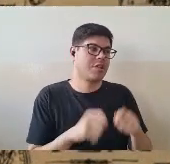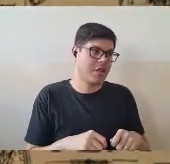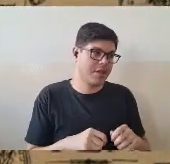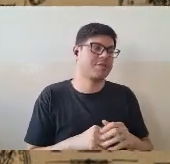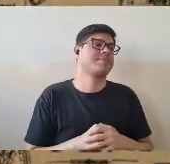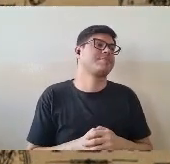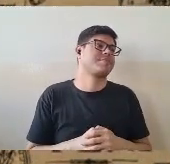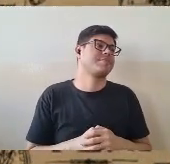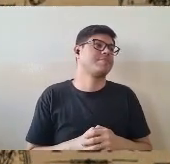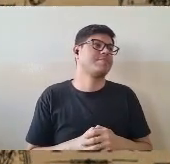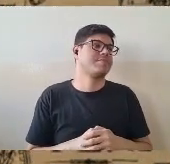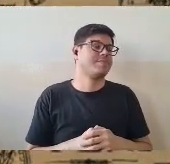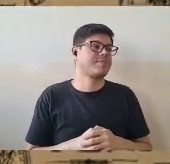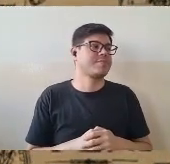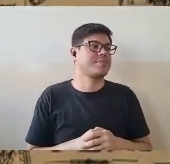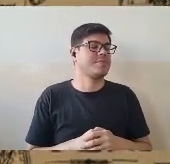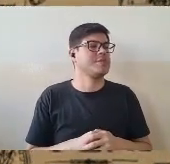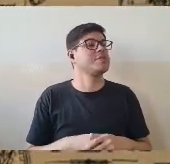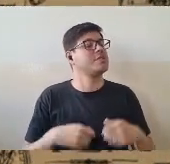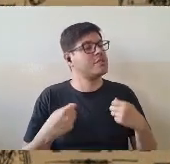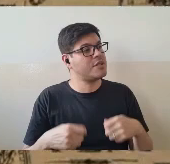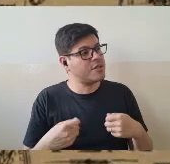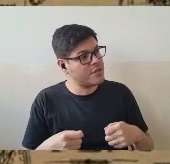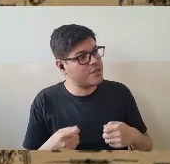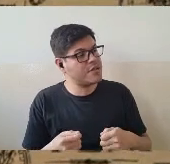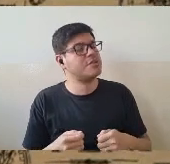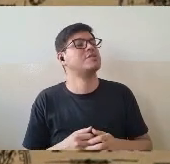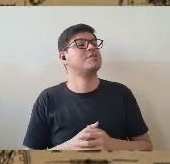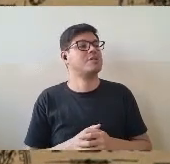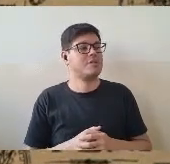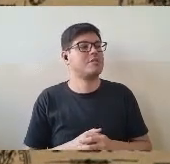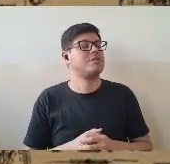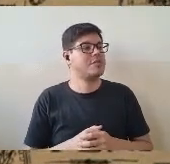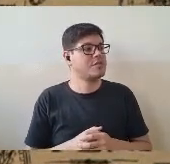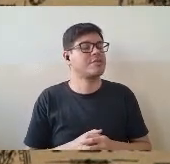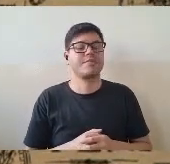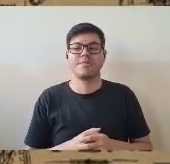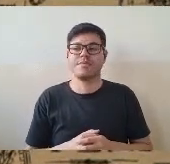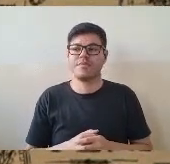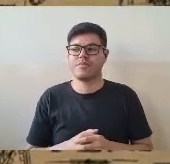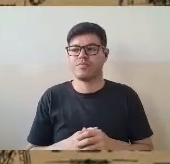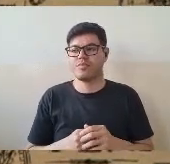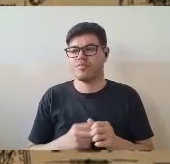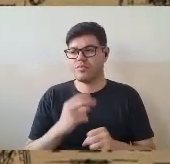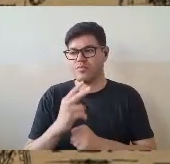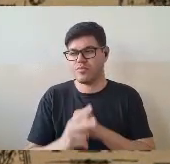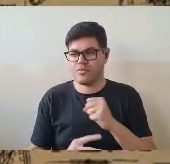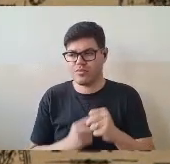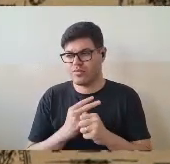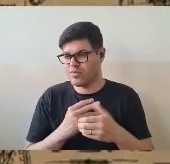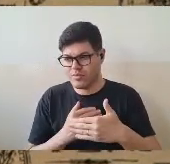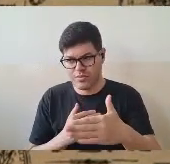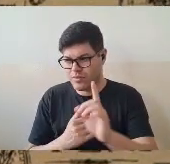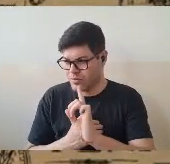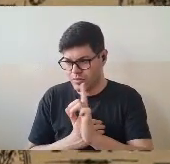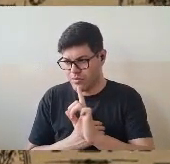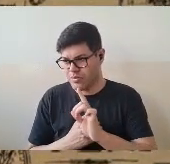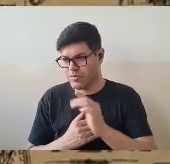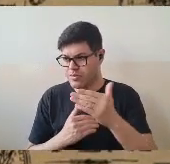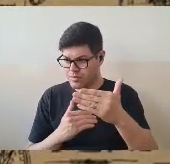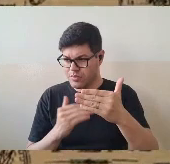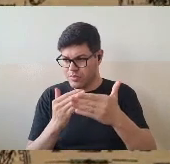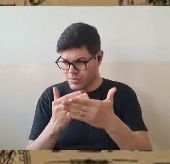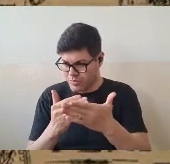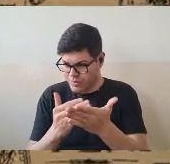2 anos, não é conveniente. Não, veja bem, tem descrito que pode se desenvolver na cavidade